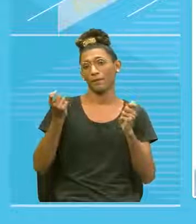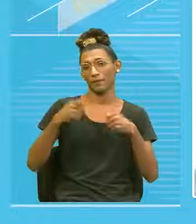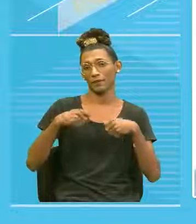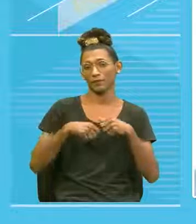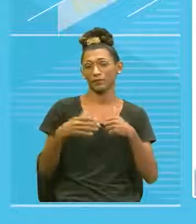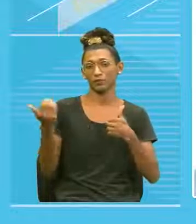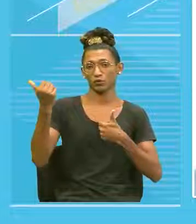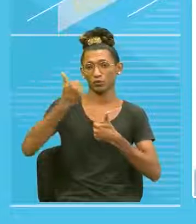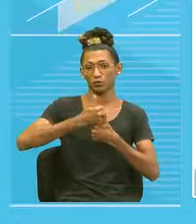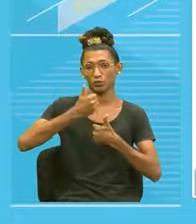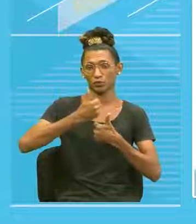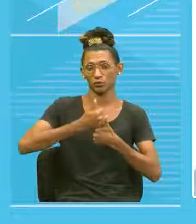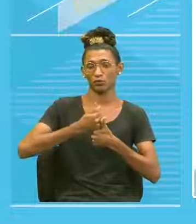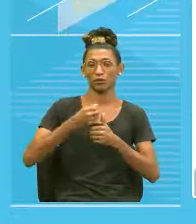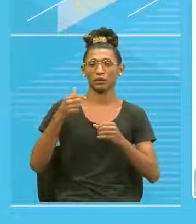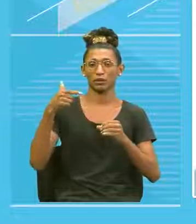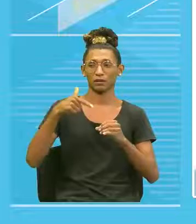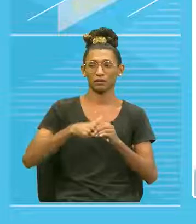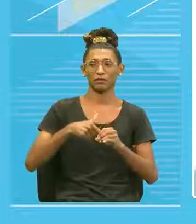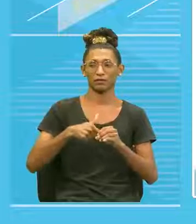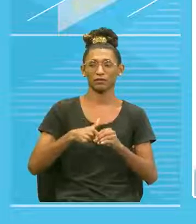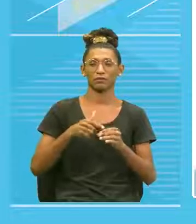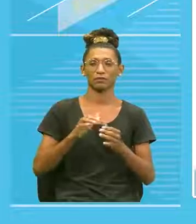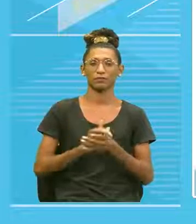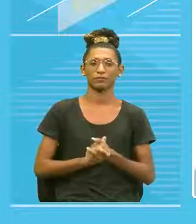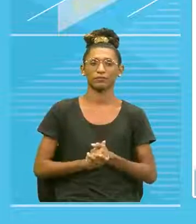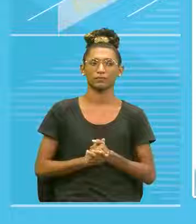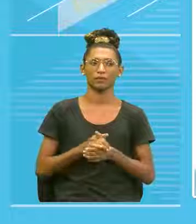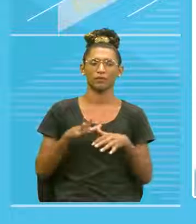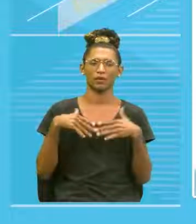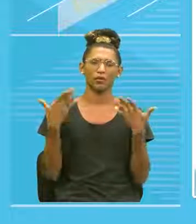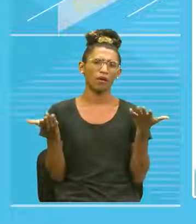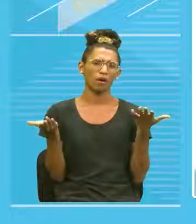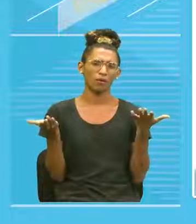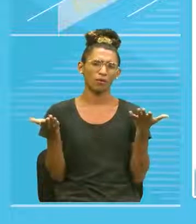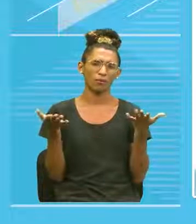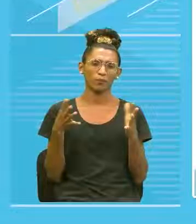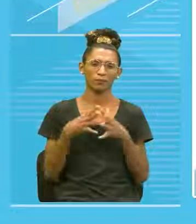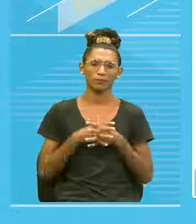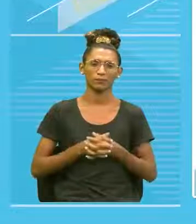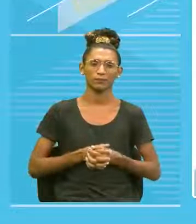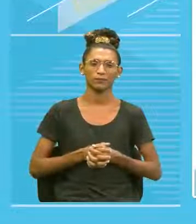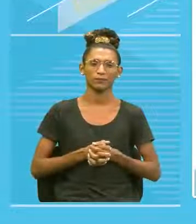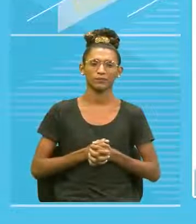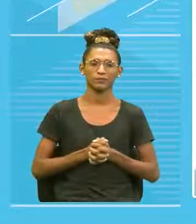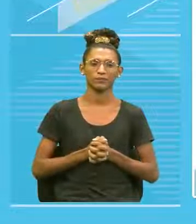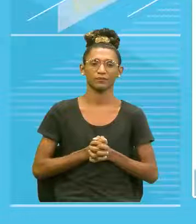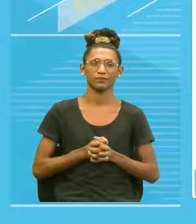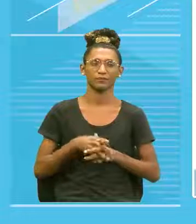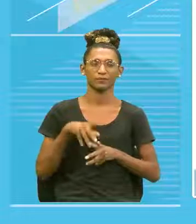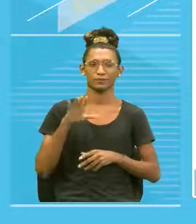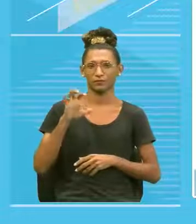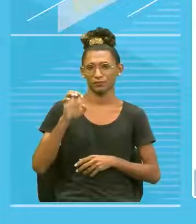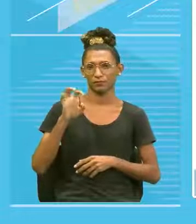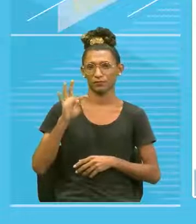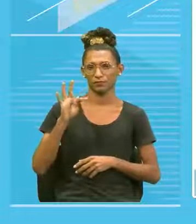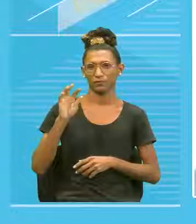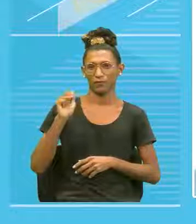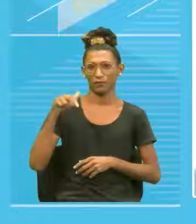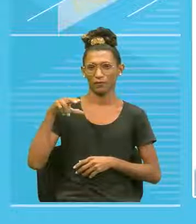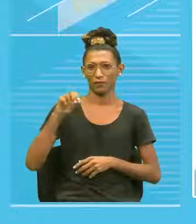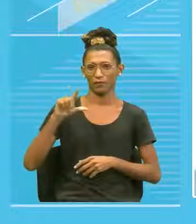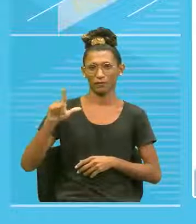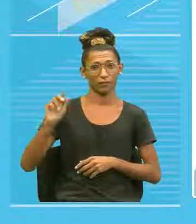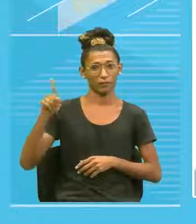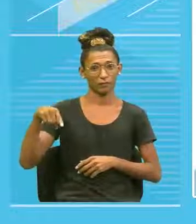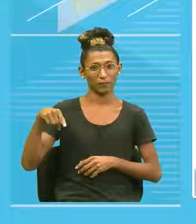substituir a gasolina E qual é o combustível Esse é o etanol